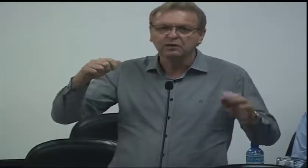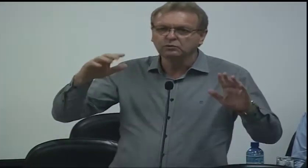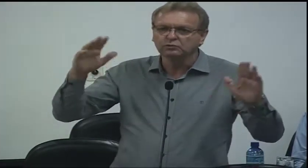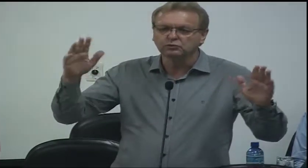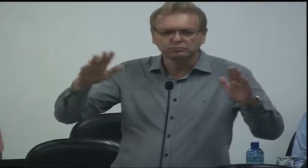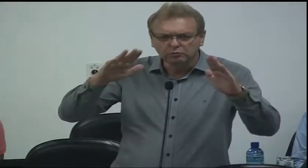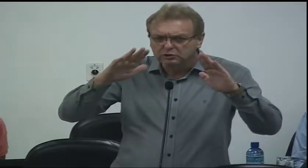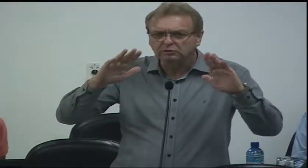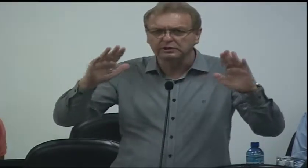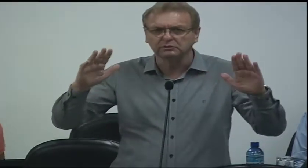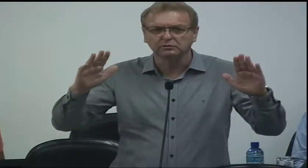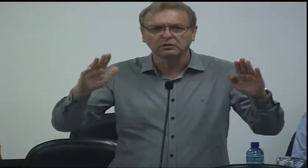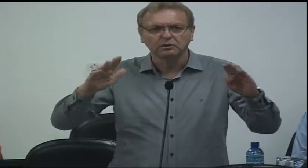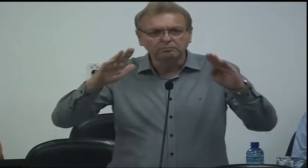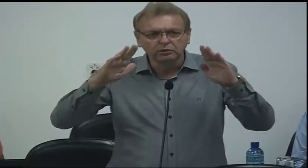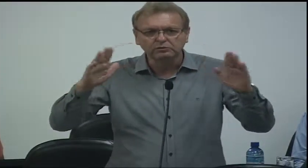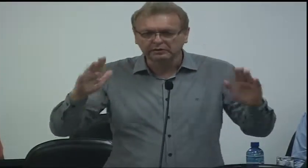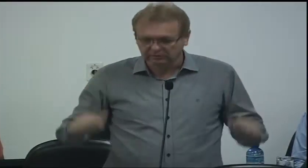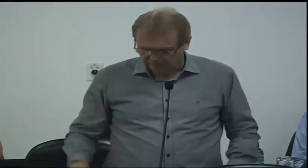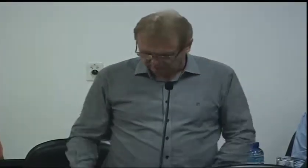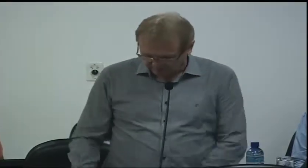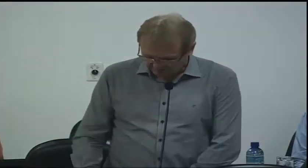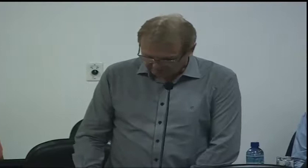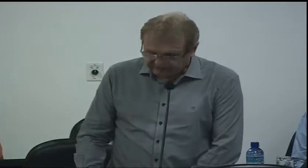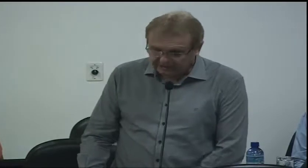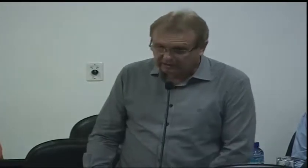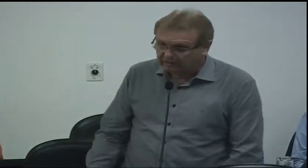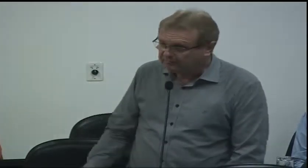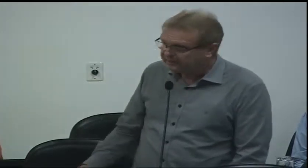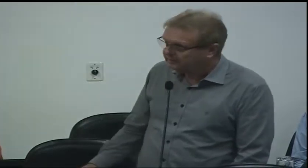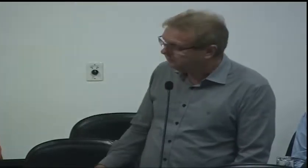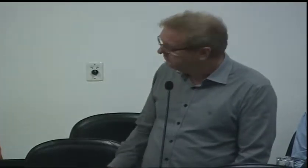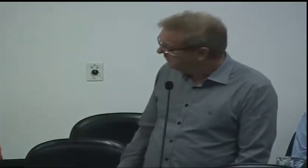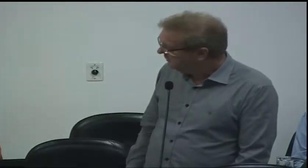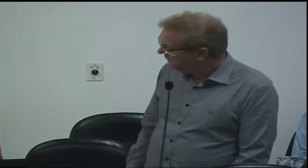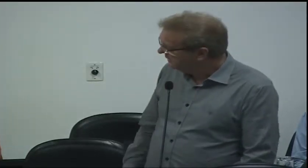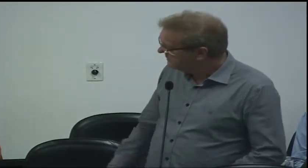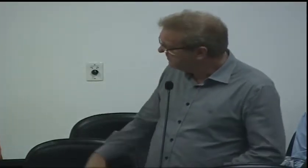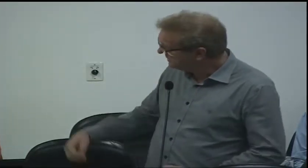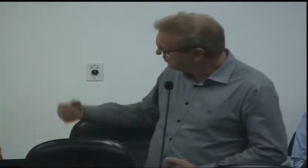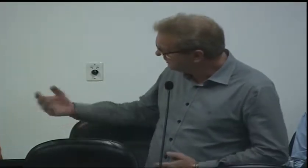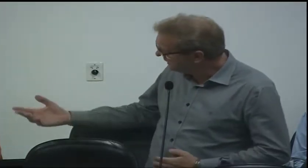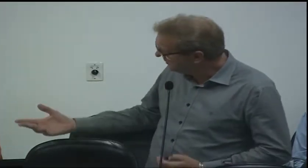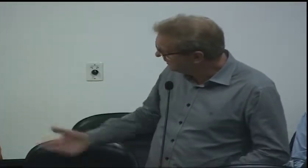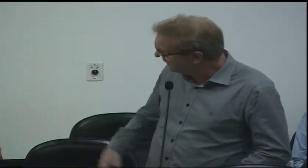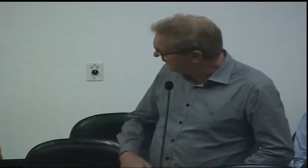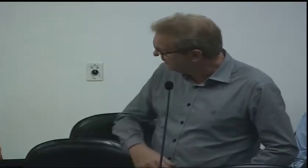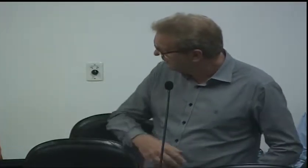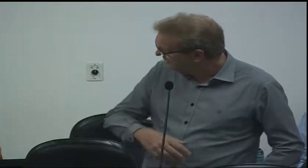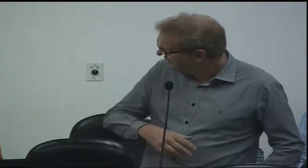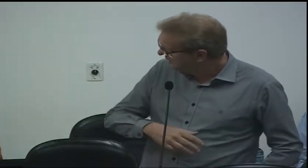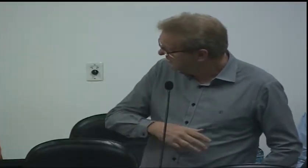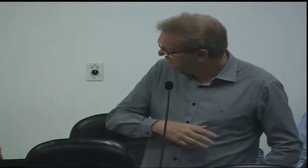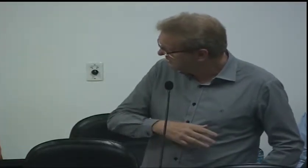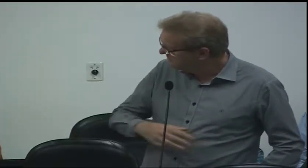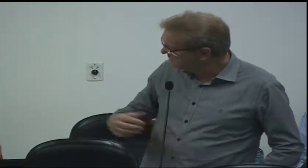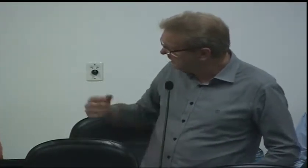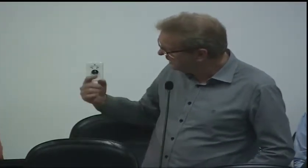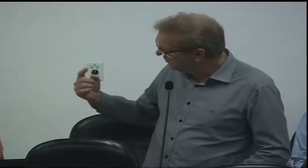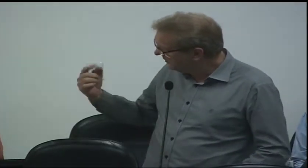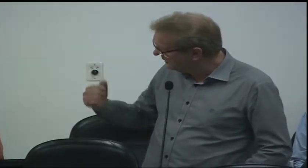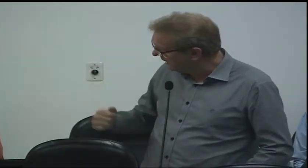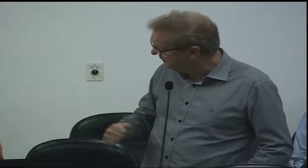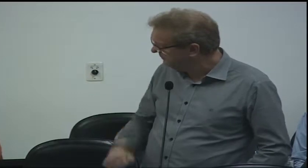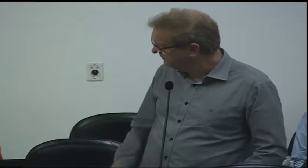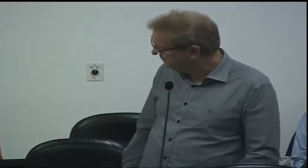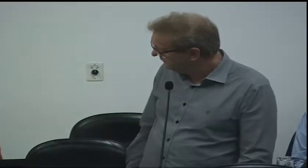camiseta, com tudo. Muito lindo, muito lindo. Mas chega na Olimpíada, esse mesmo time que tem esse monte ganha